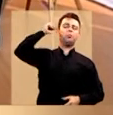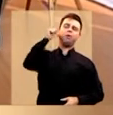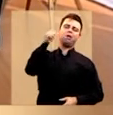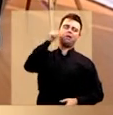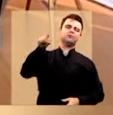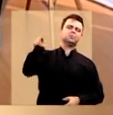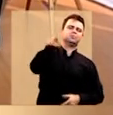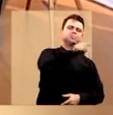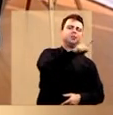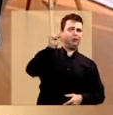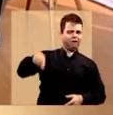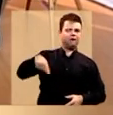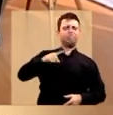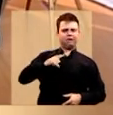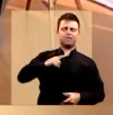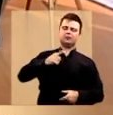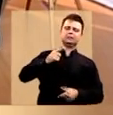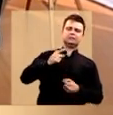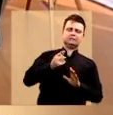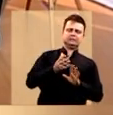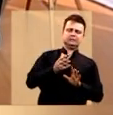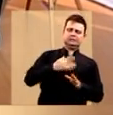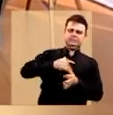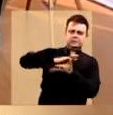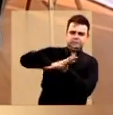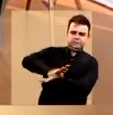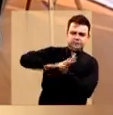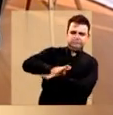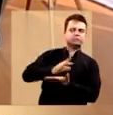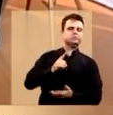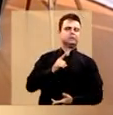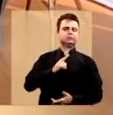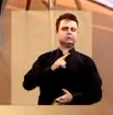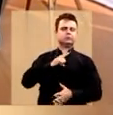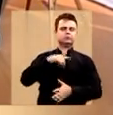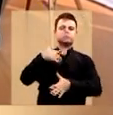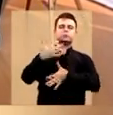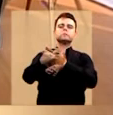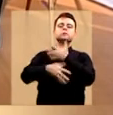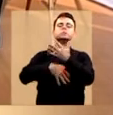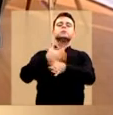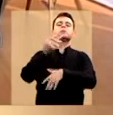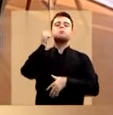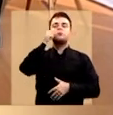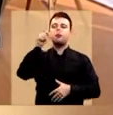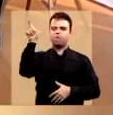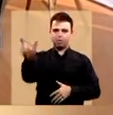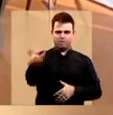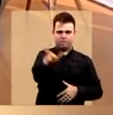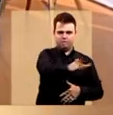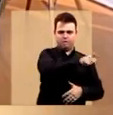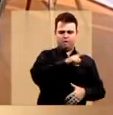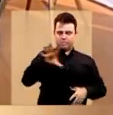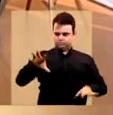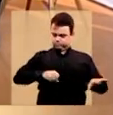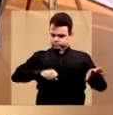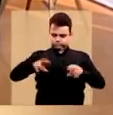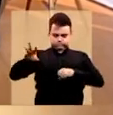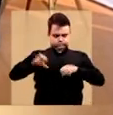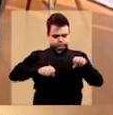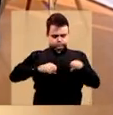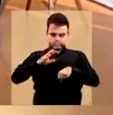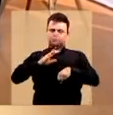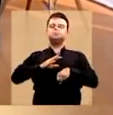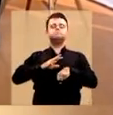mulheres negras são tratadas. E como todo esse social acaba incidido na somatização dessas doenças. Então, quer dizer, é problema